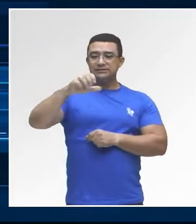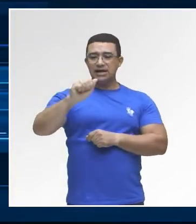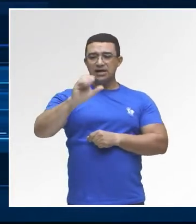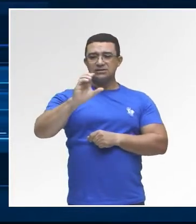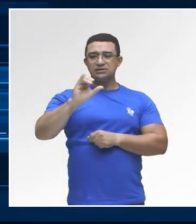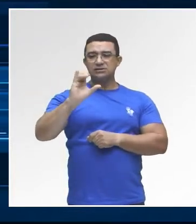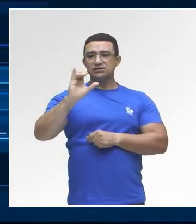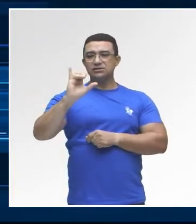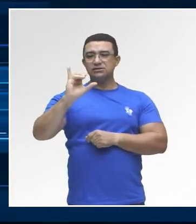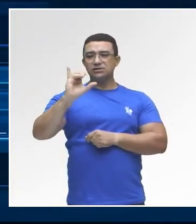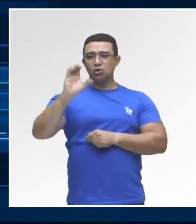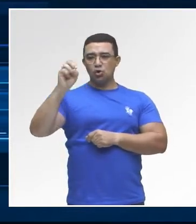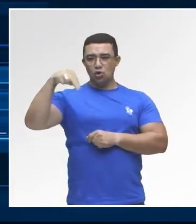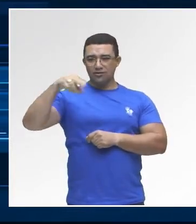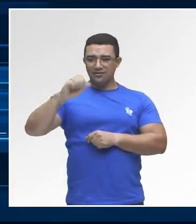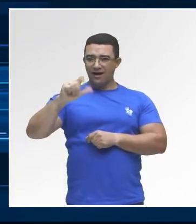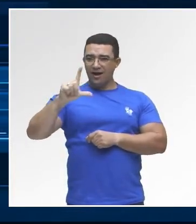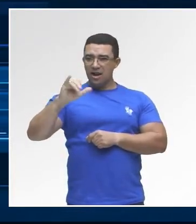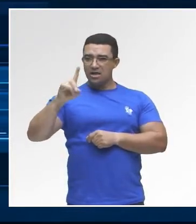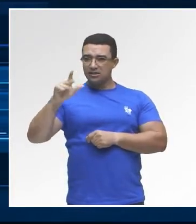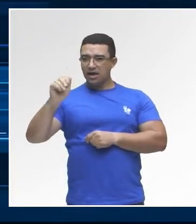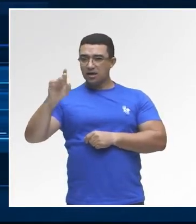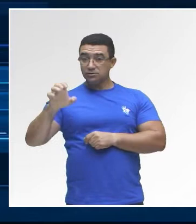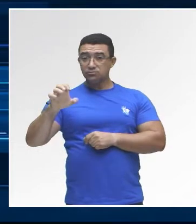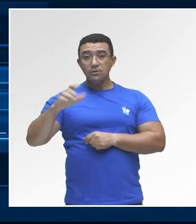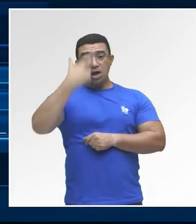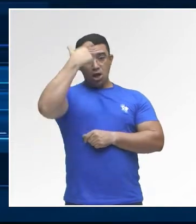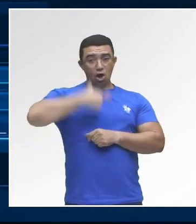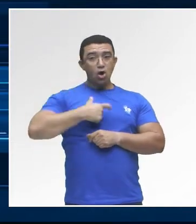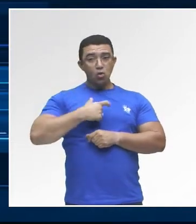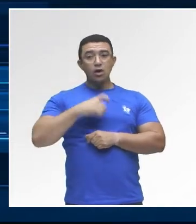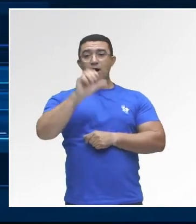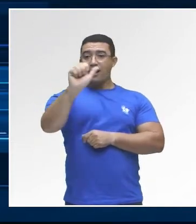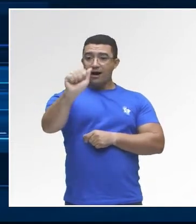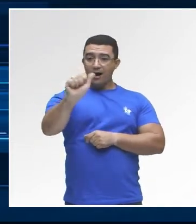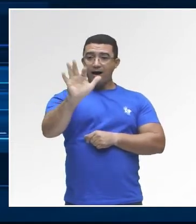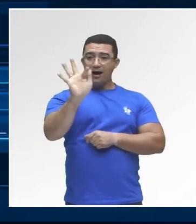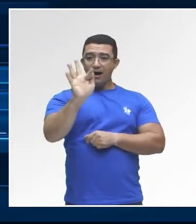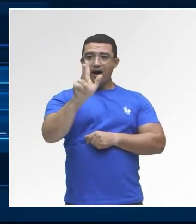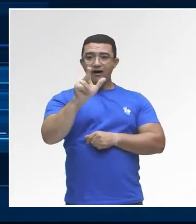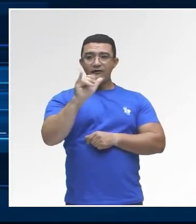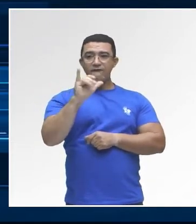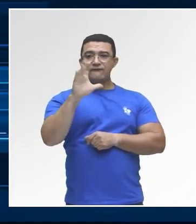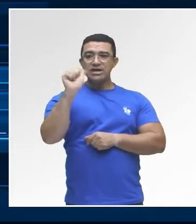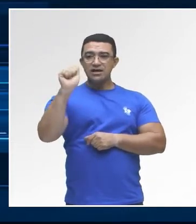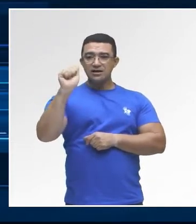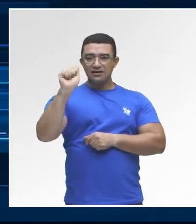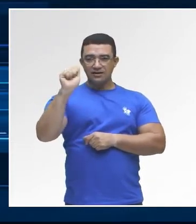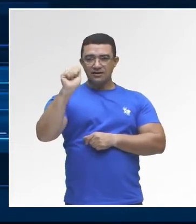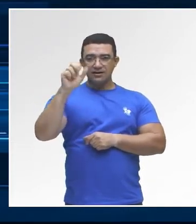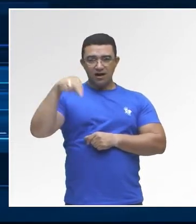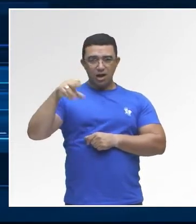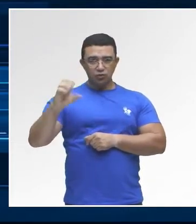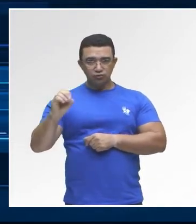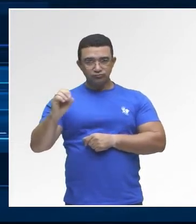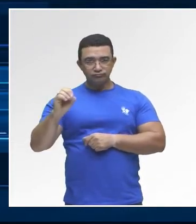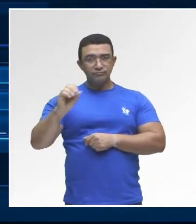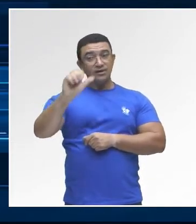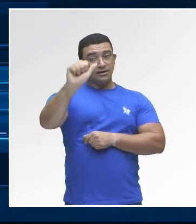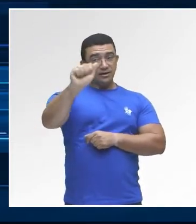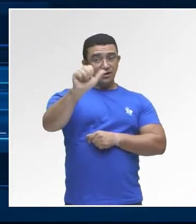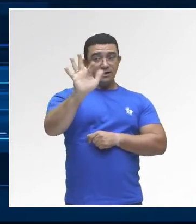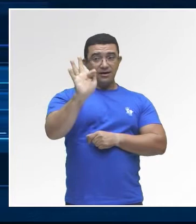também. I'm South African. Ele respondeu a nacionalidade. I'm South